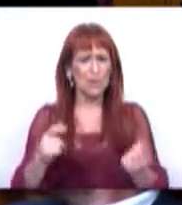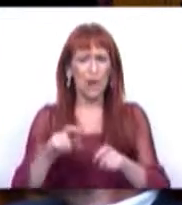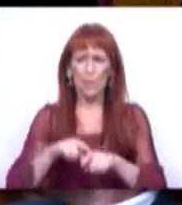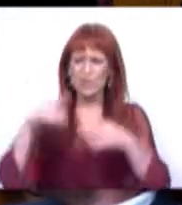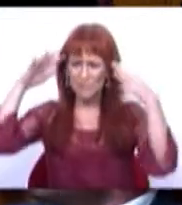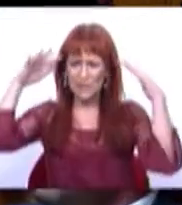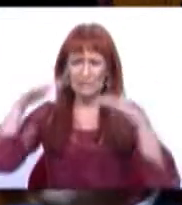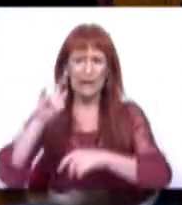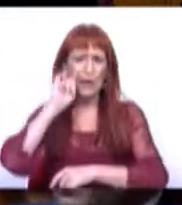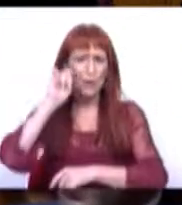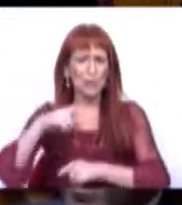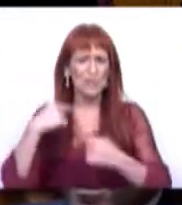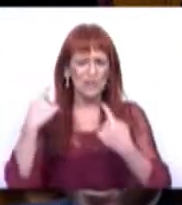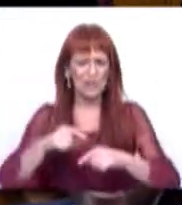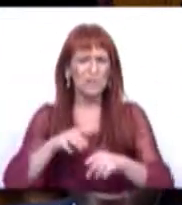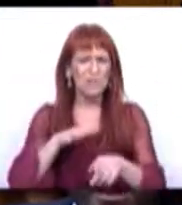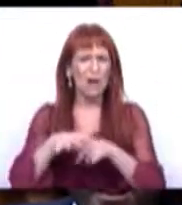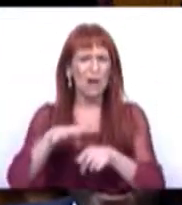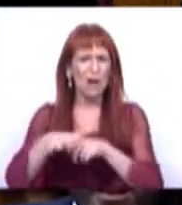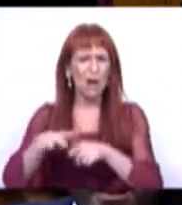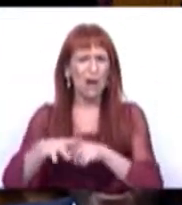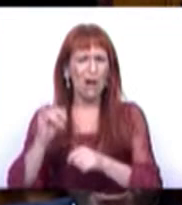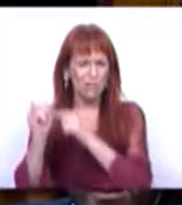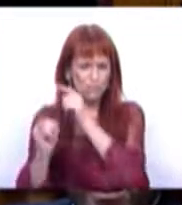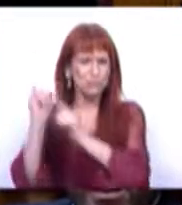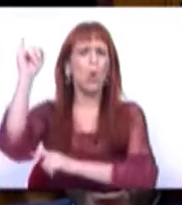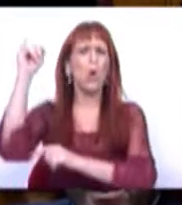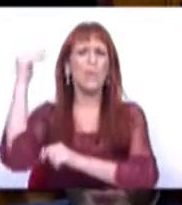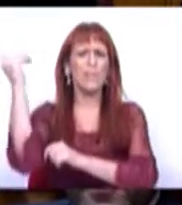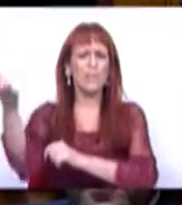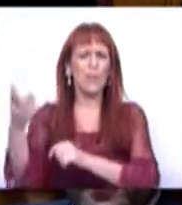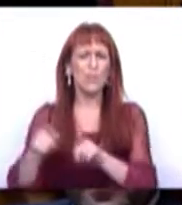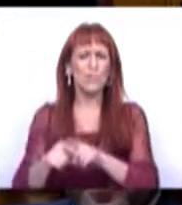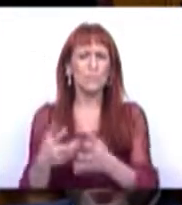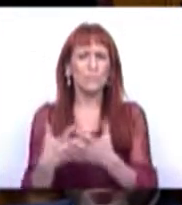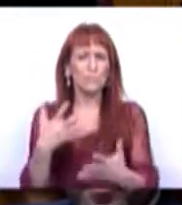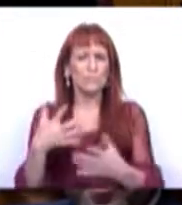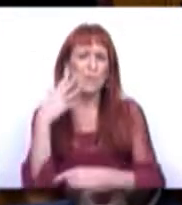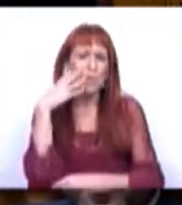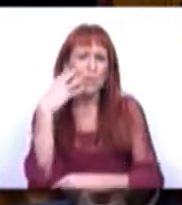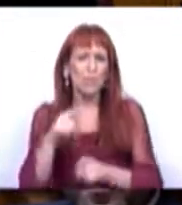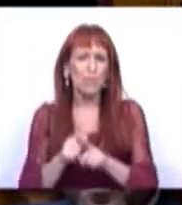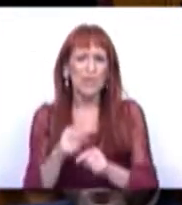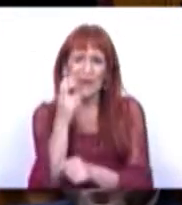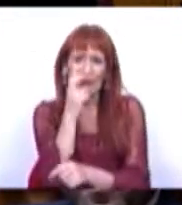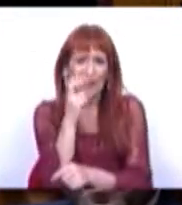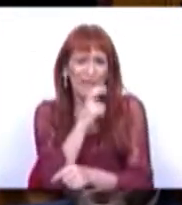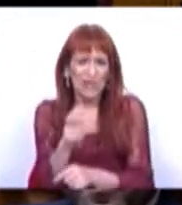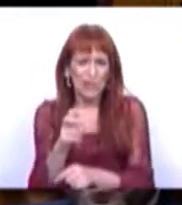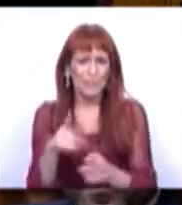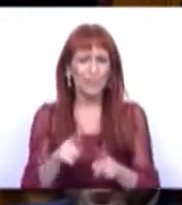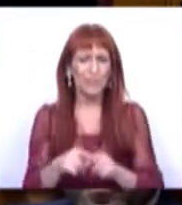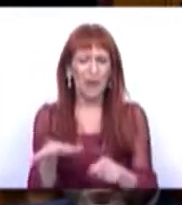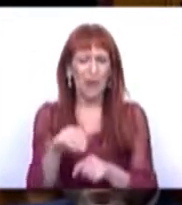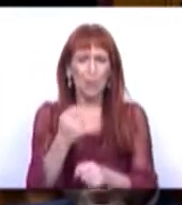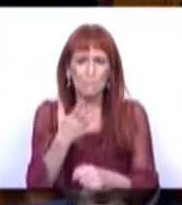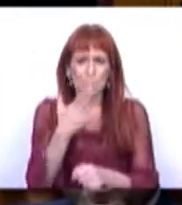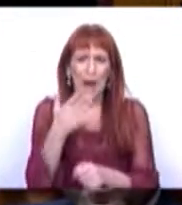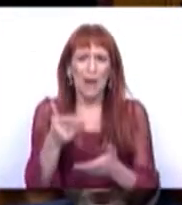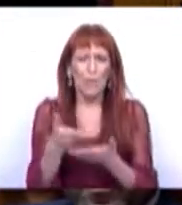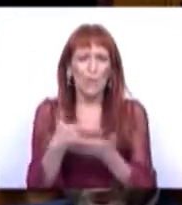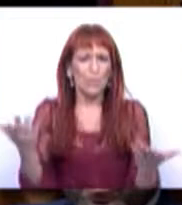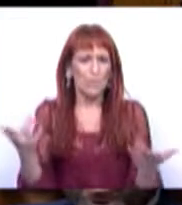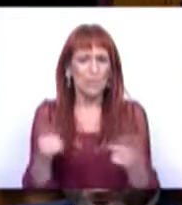da guerra na Ucrânia, tiveram consequências inflacionistas, sem destacar, naturalmente, a energia. O cenário macro é